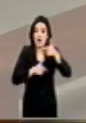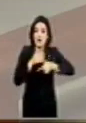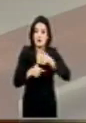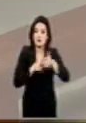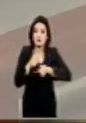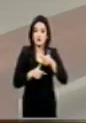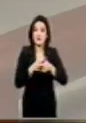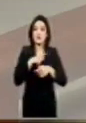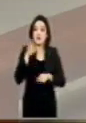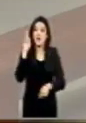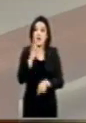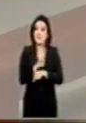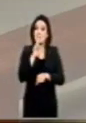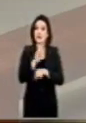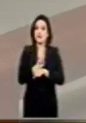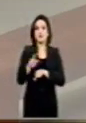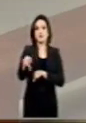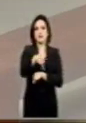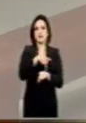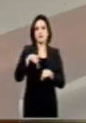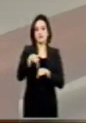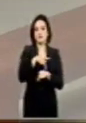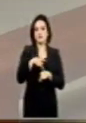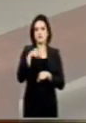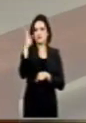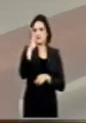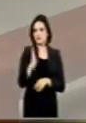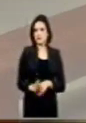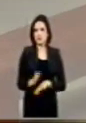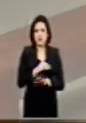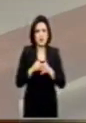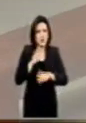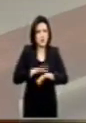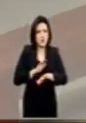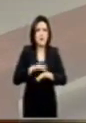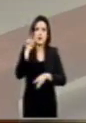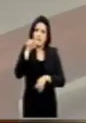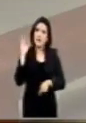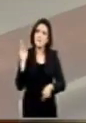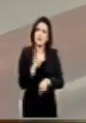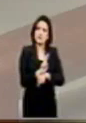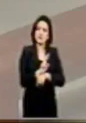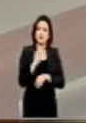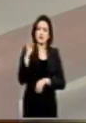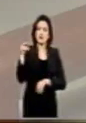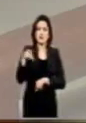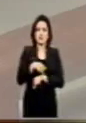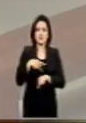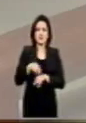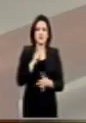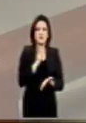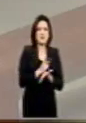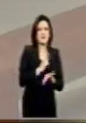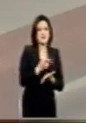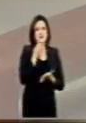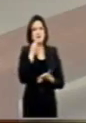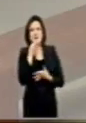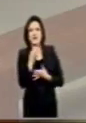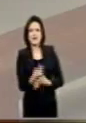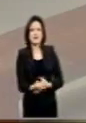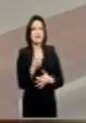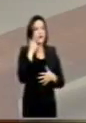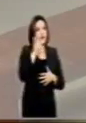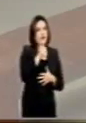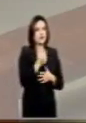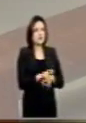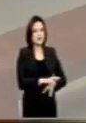todo momento. A todo momento. E mesmo que se analise que houve conduta sob um viés causalista,